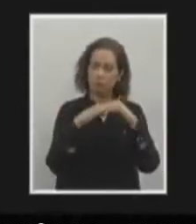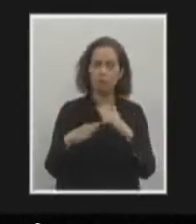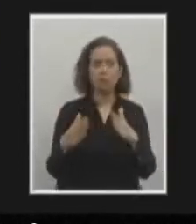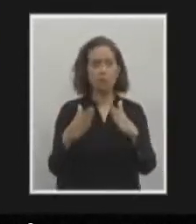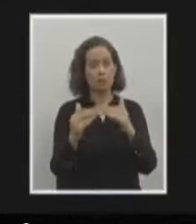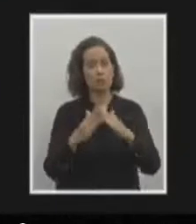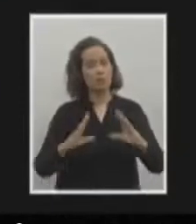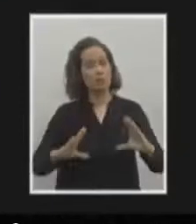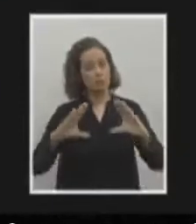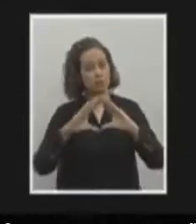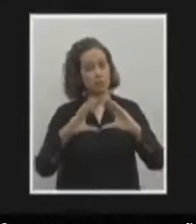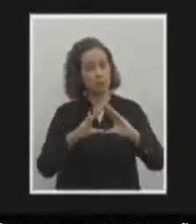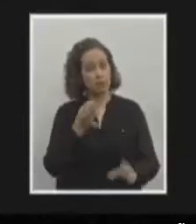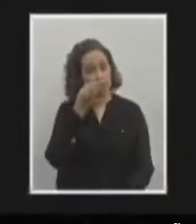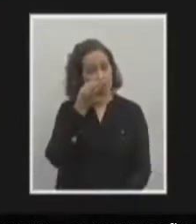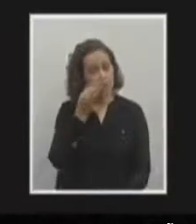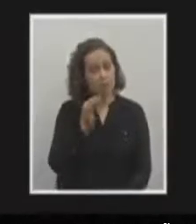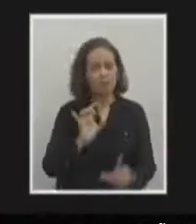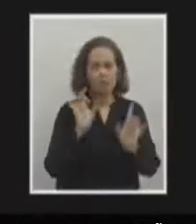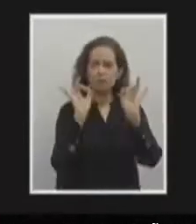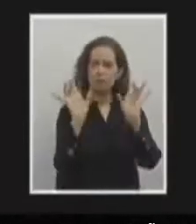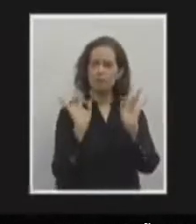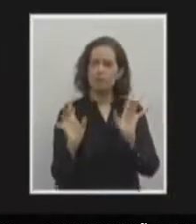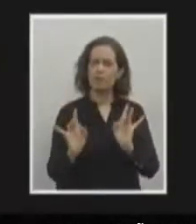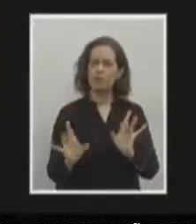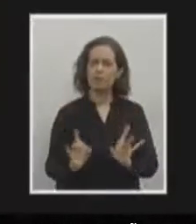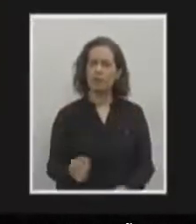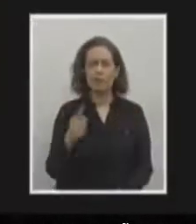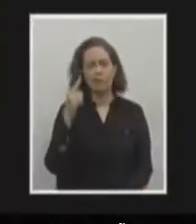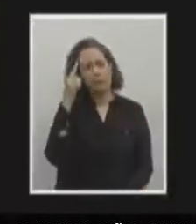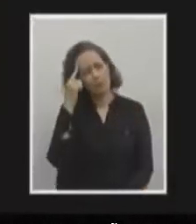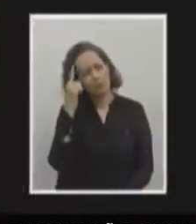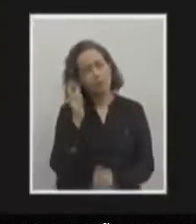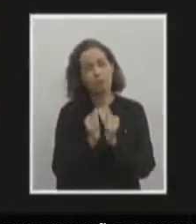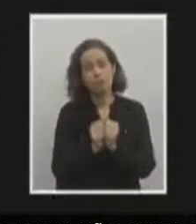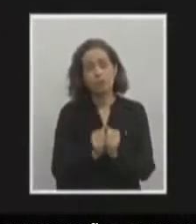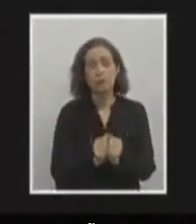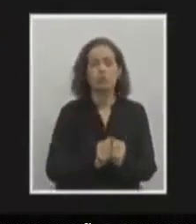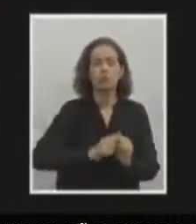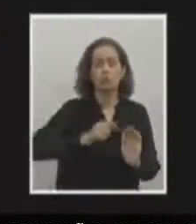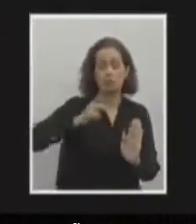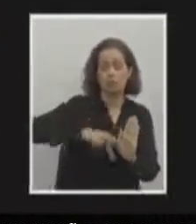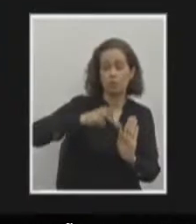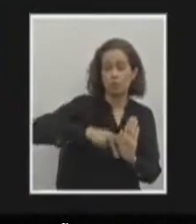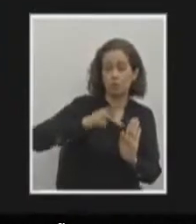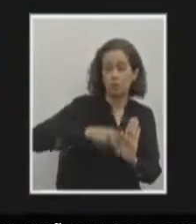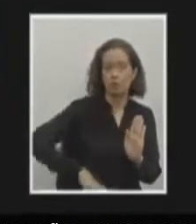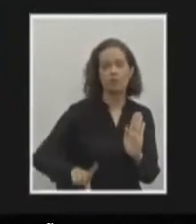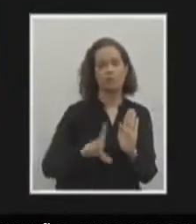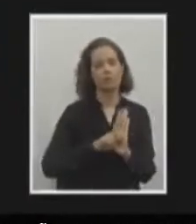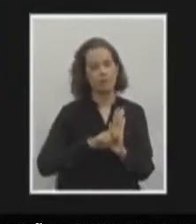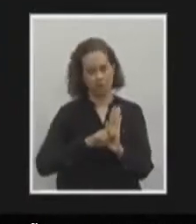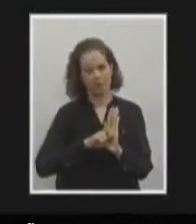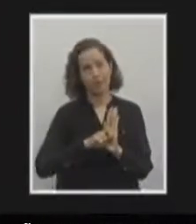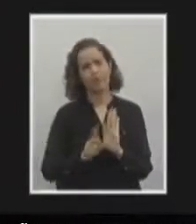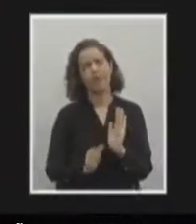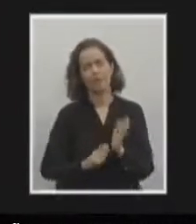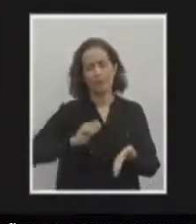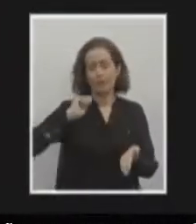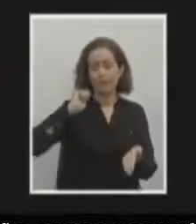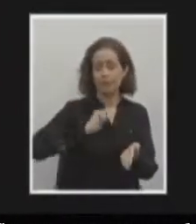especial atenção de pensarmos juntos um projeto de lei para a